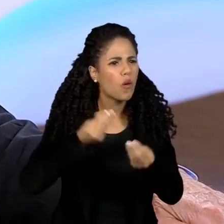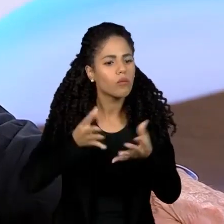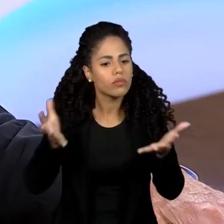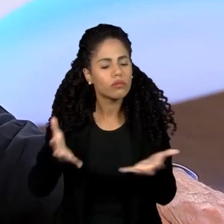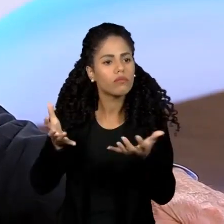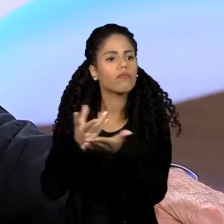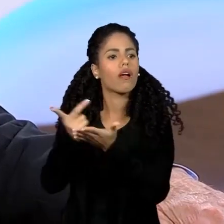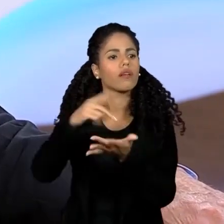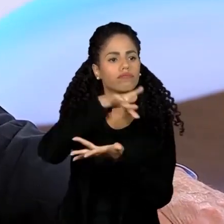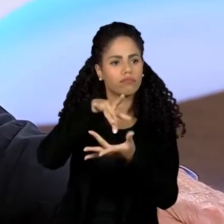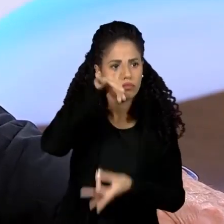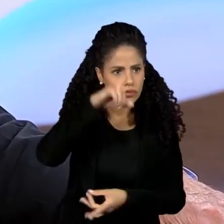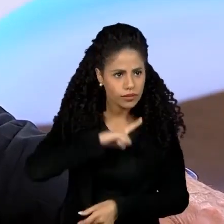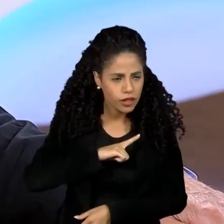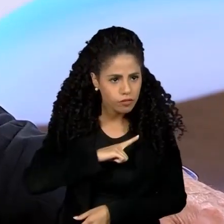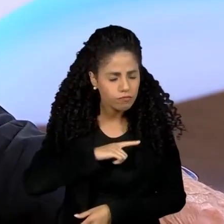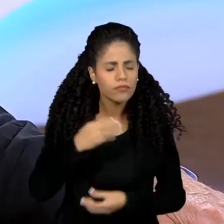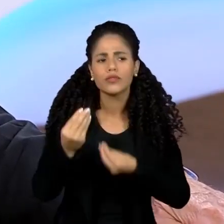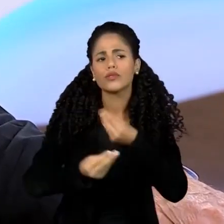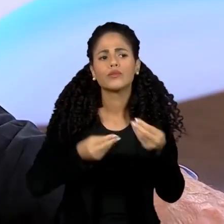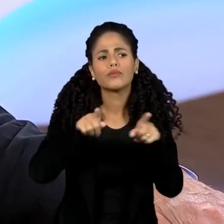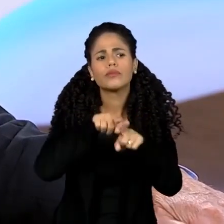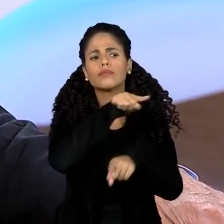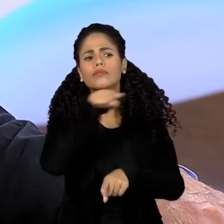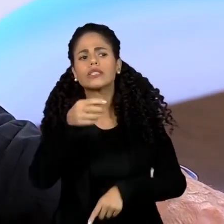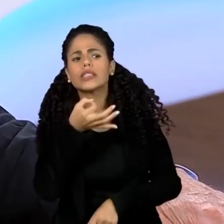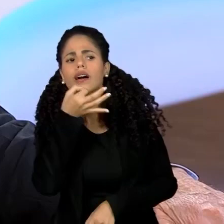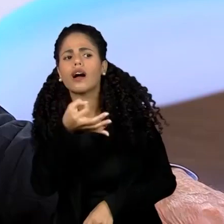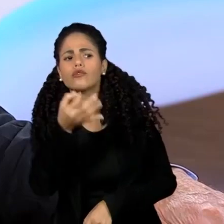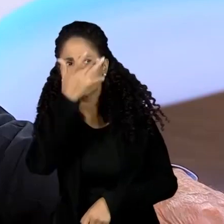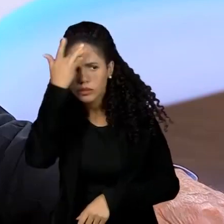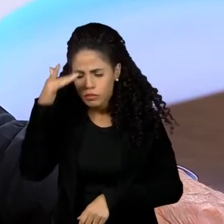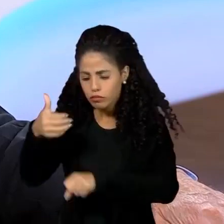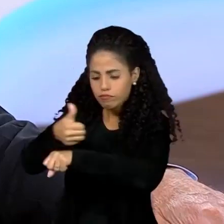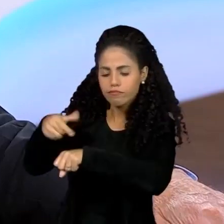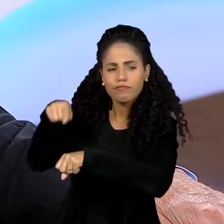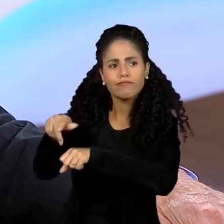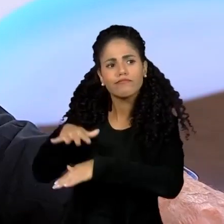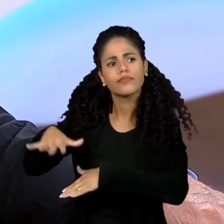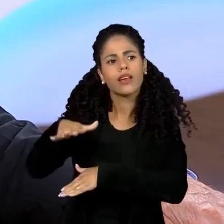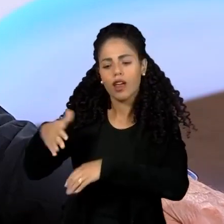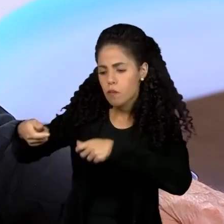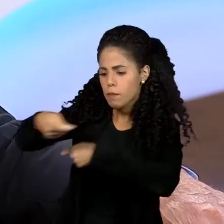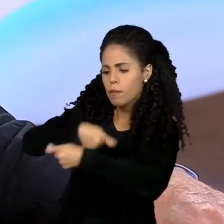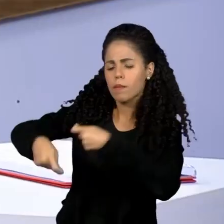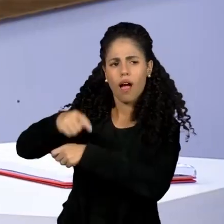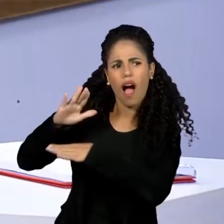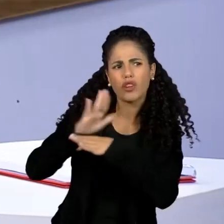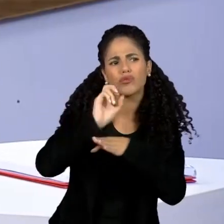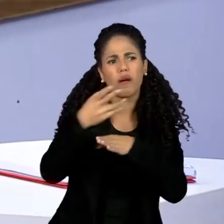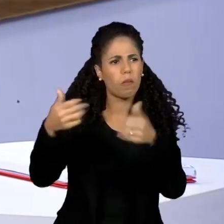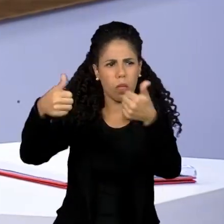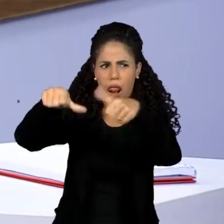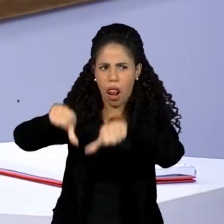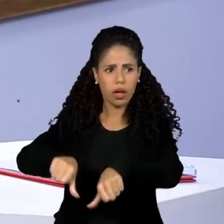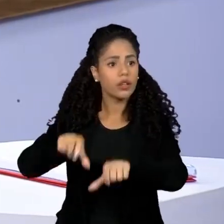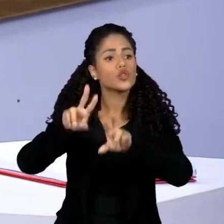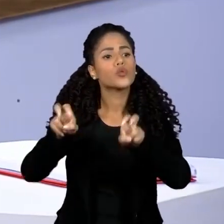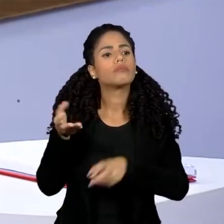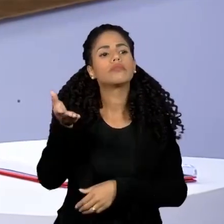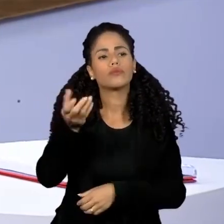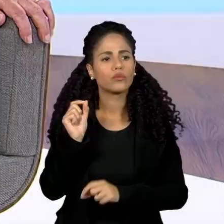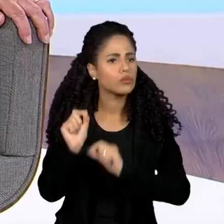própria democracia. E se você acha que os economistas eles estão ajudando ou piorando o debate relacionado a